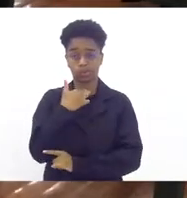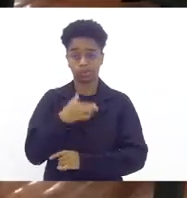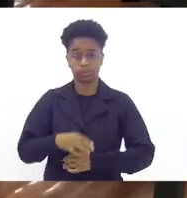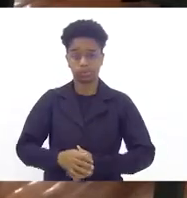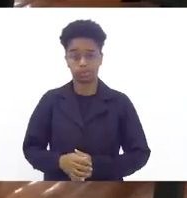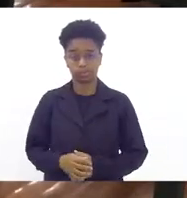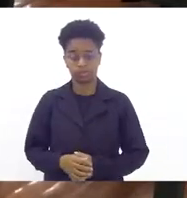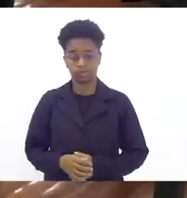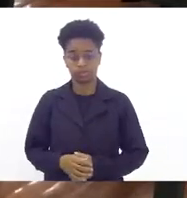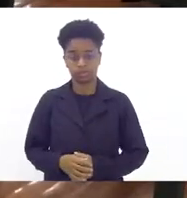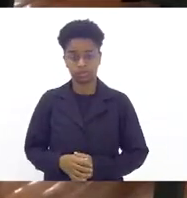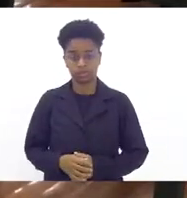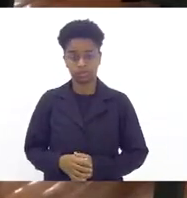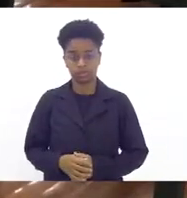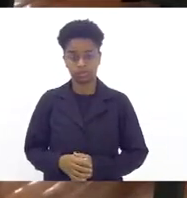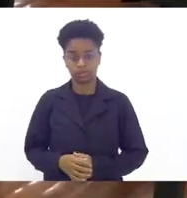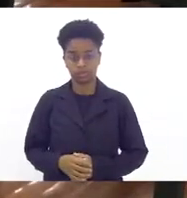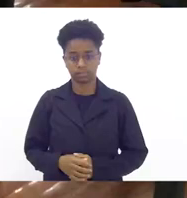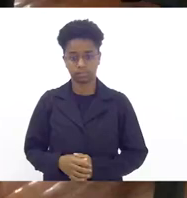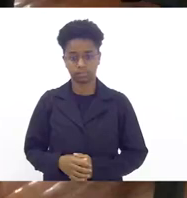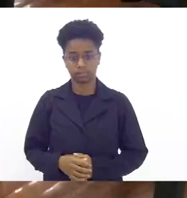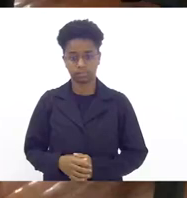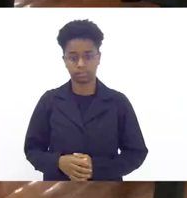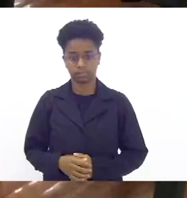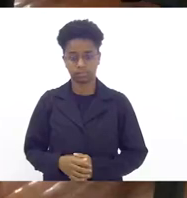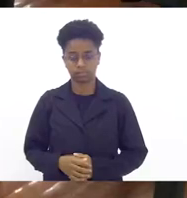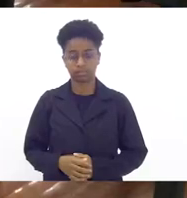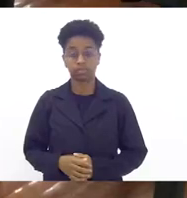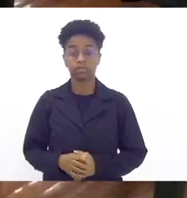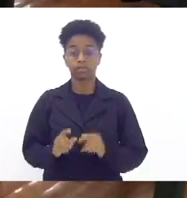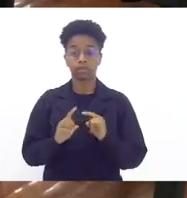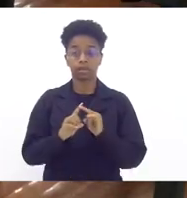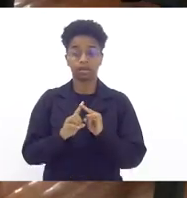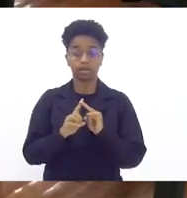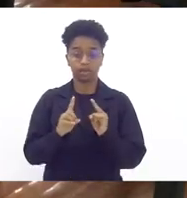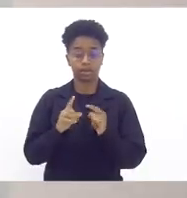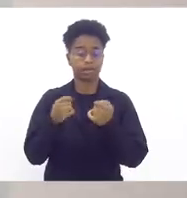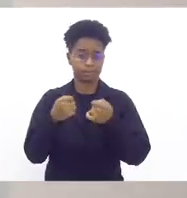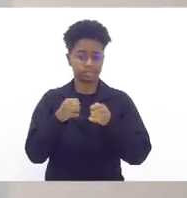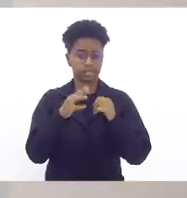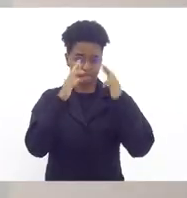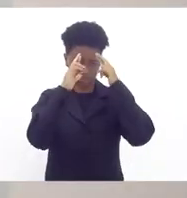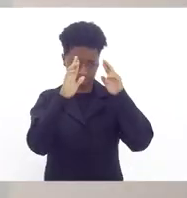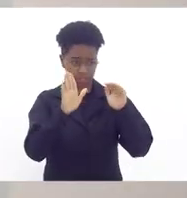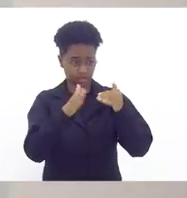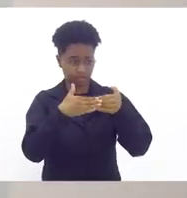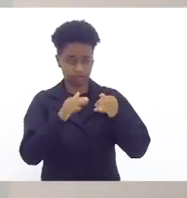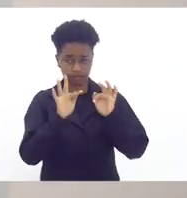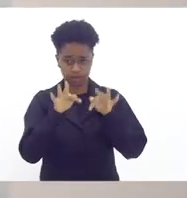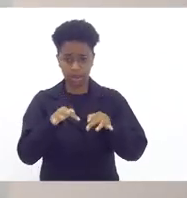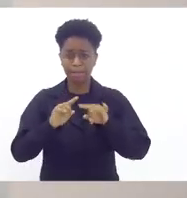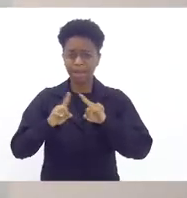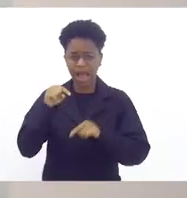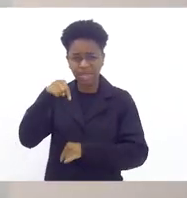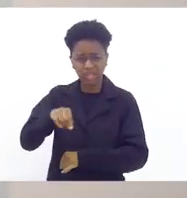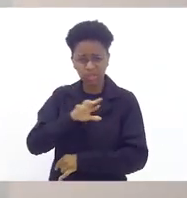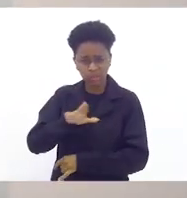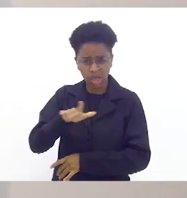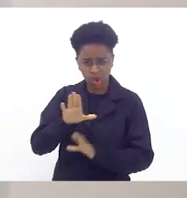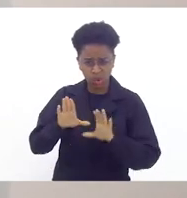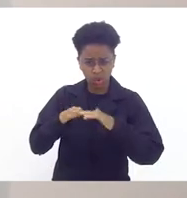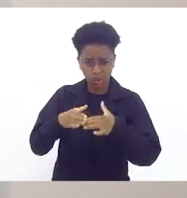instante, vamos... Mas aqui não é uma comissão... tempo, temos que ouvir as vistas, vamos respeitar e encerrar. Mas aqui não é uma comissão de combate às